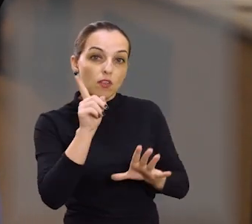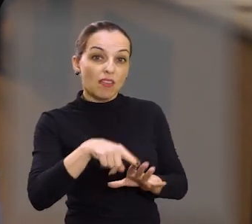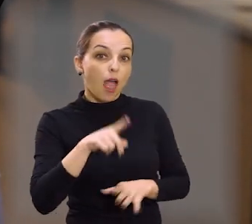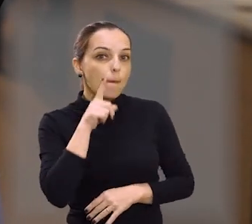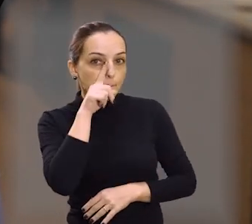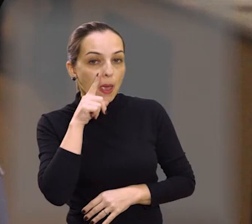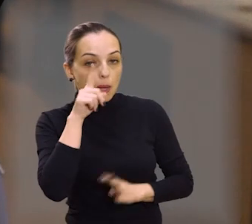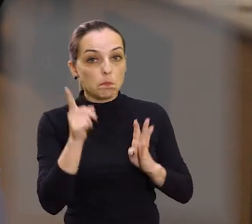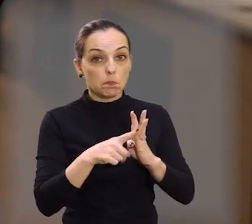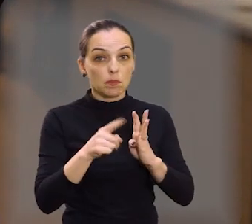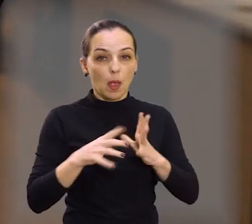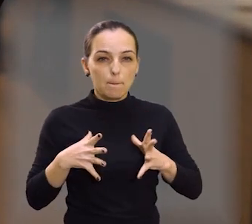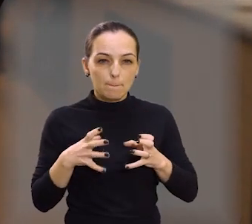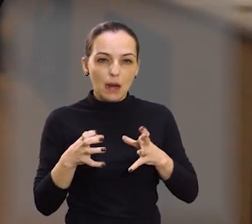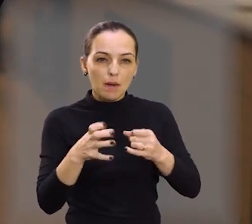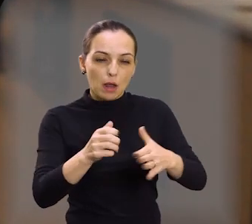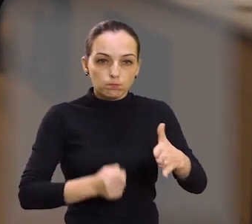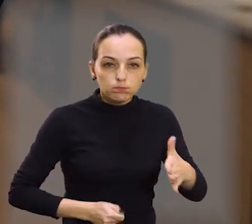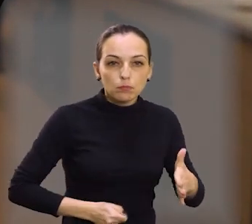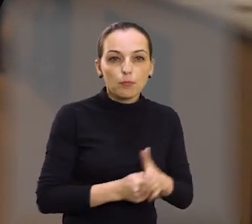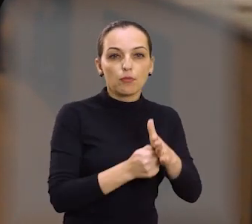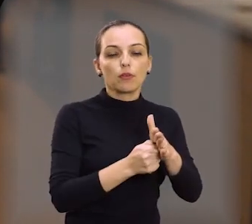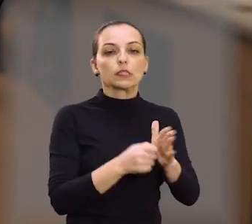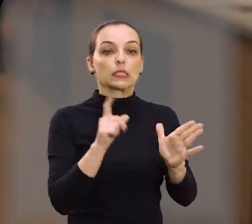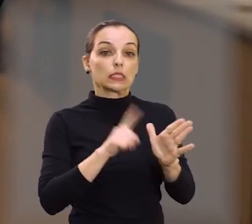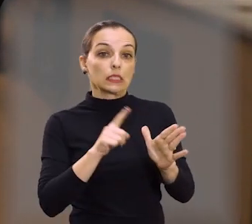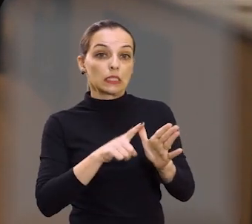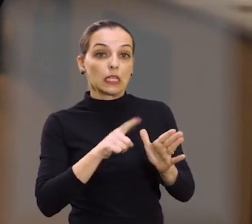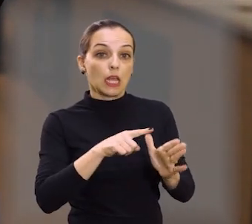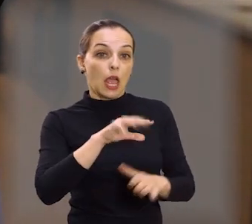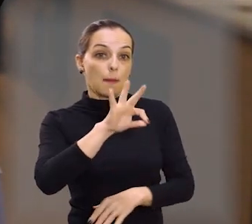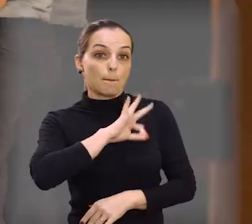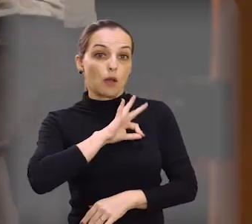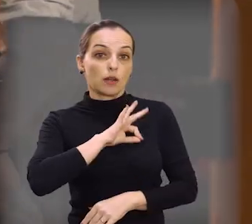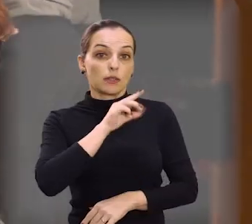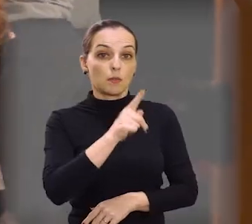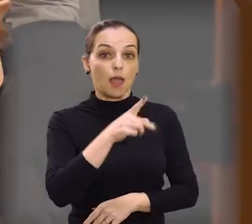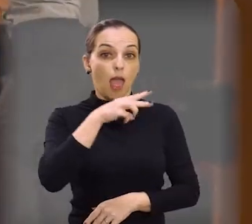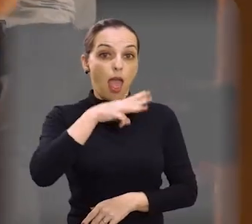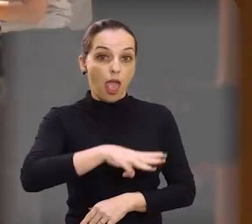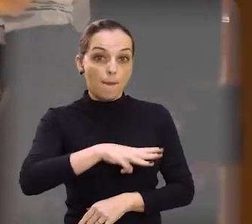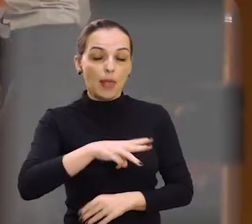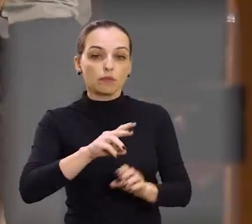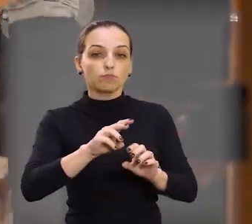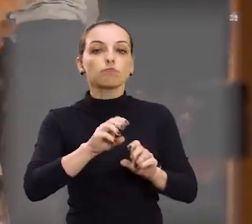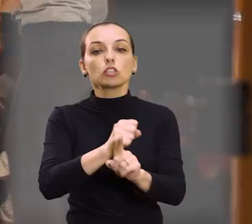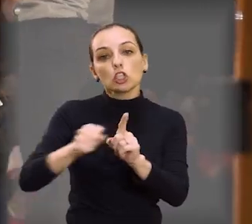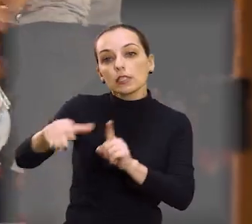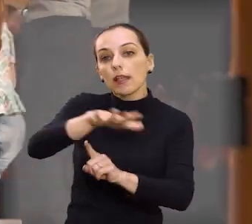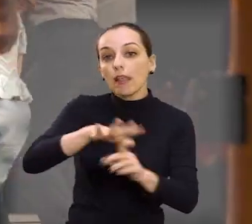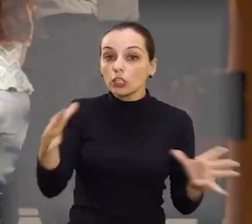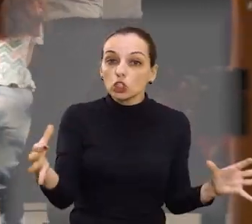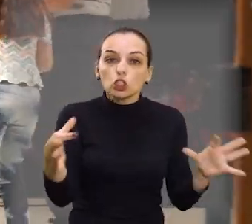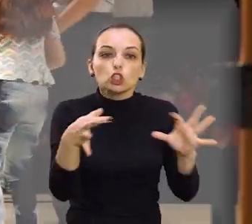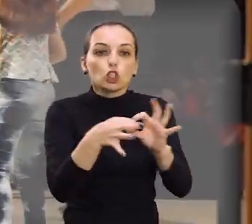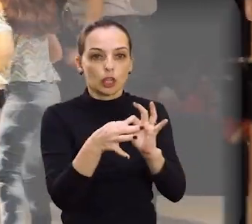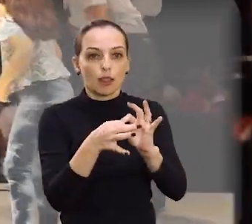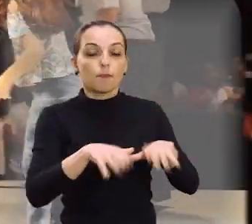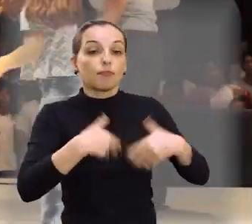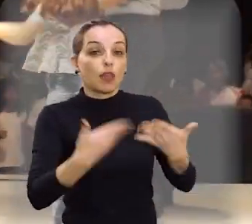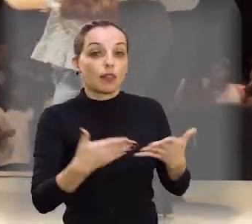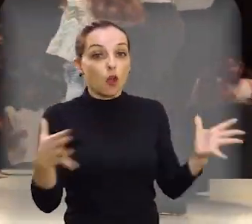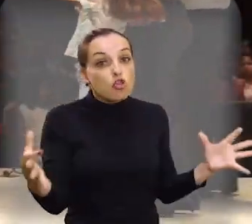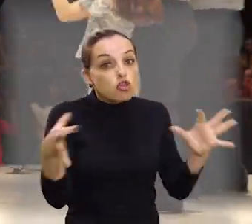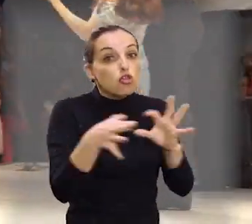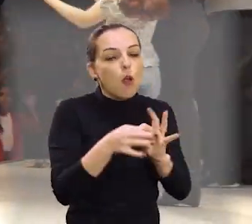muito perigosas. Trabalhamos a respeito de tensão, pressão dos colegas. A gente também trabalha com a proximidade da sociedade. Então essa proximidade